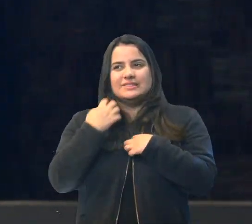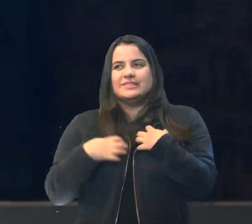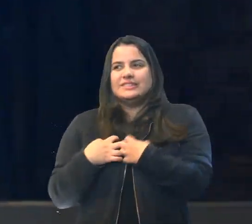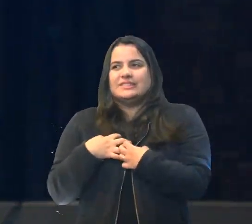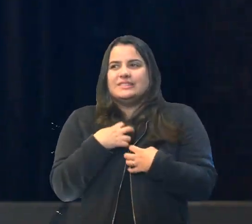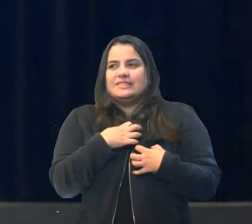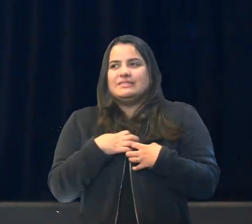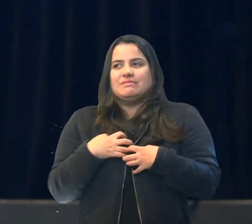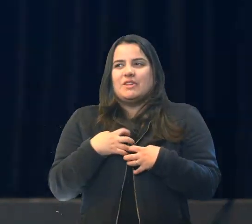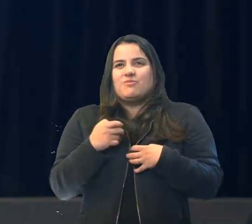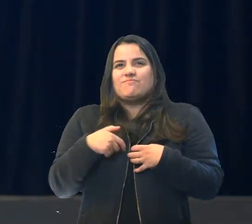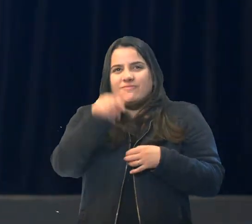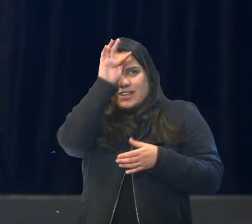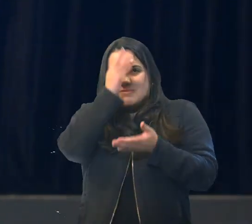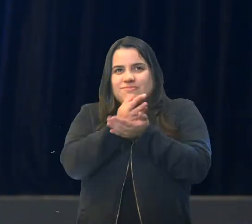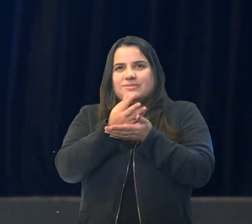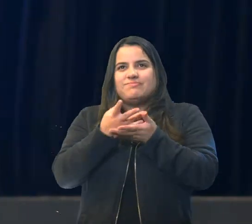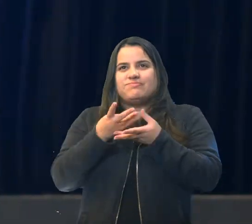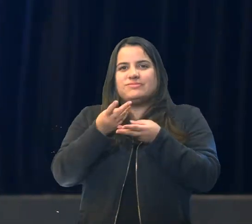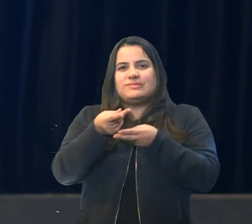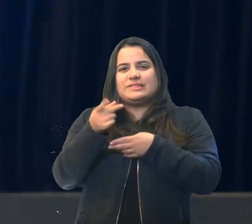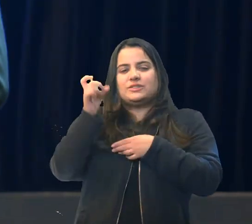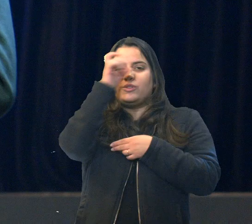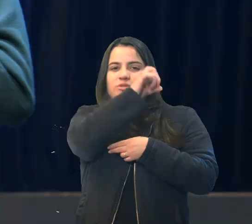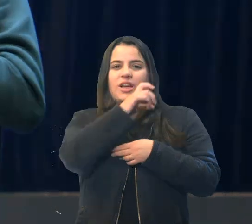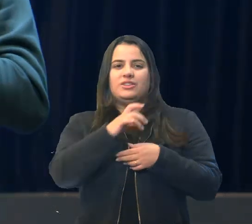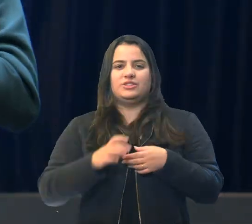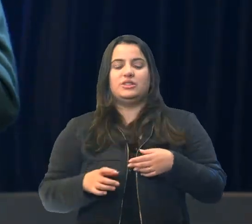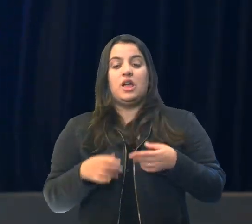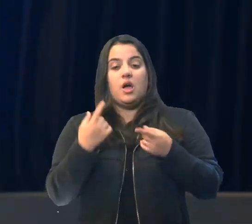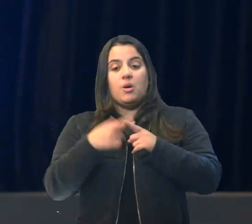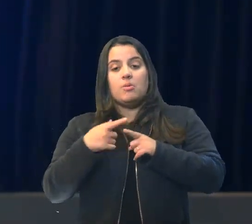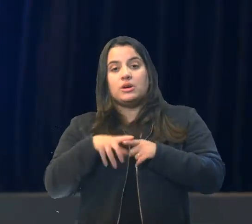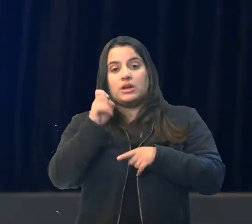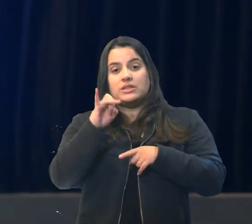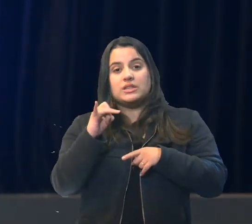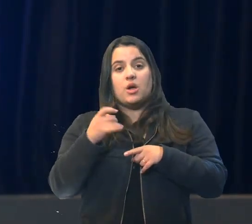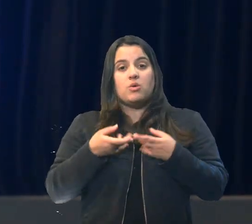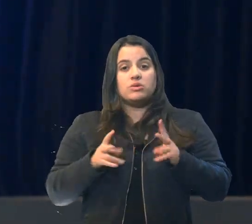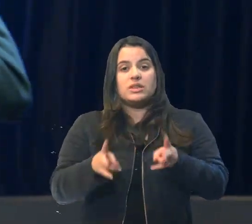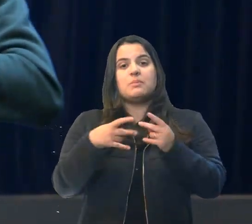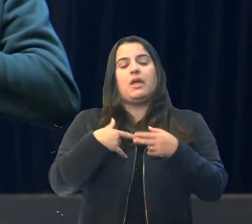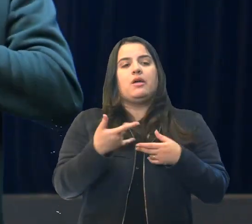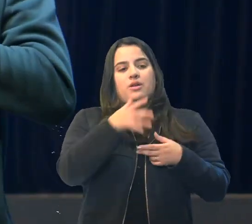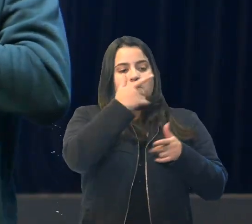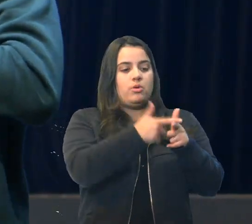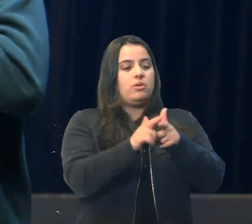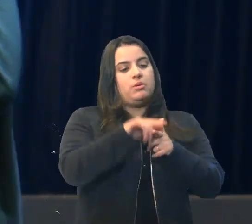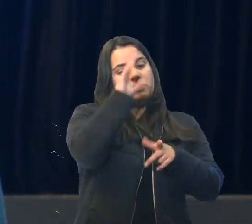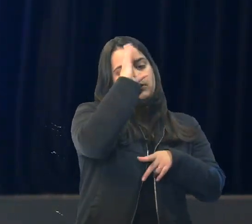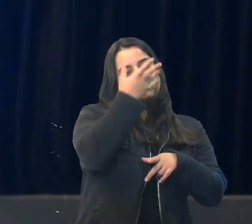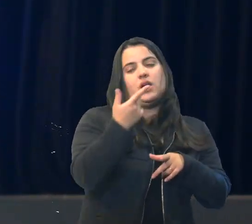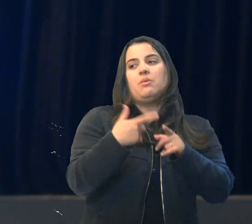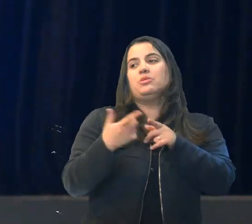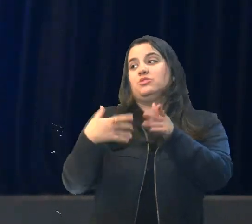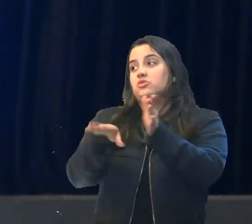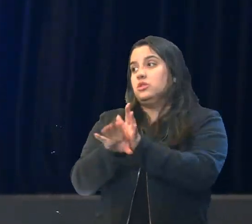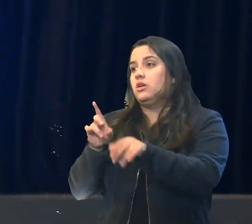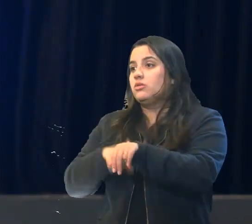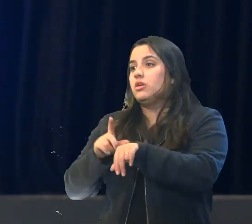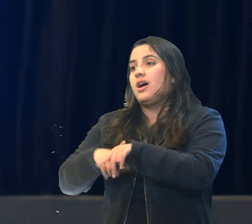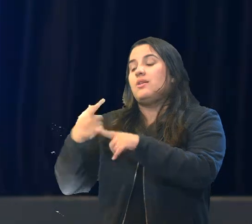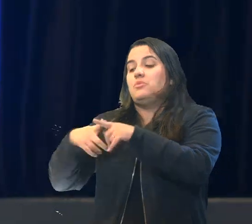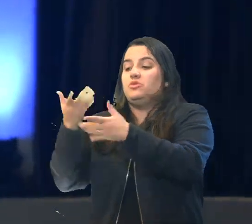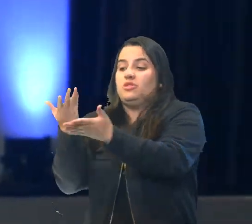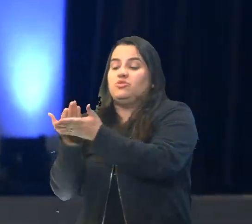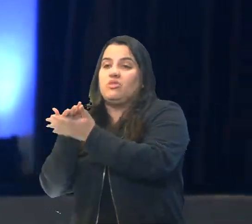muito prática. Porque se eu fico o tempo todo querendo resolver problemas, não, porque eu tenho que chegar no horário, porque eu tenho que estudar tanto, porque eu tenho que